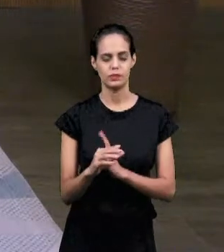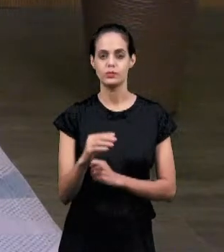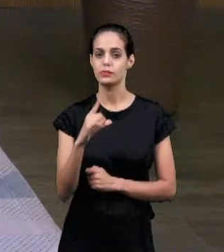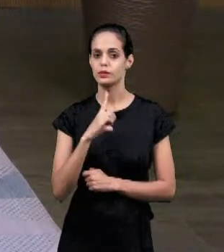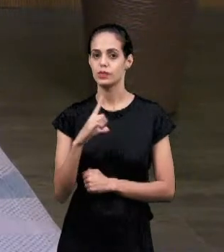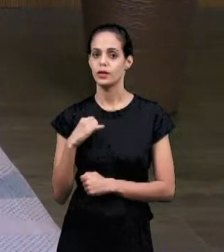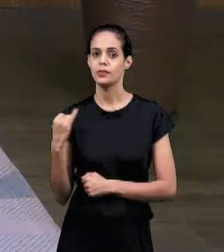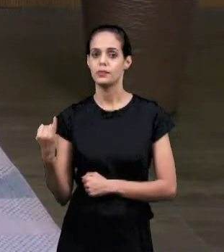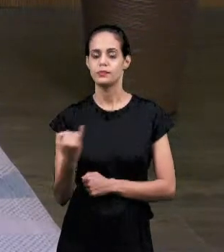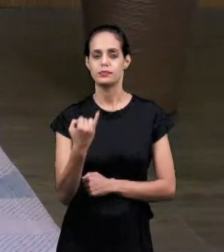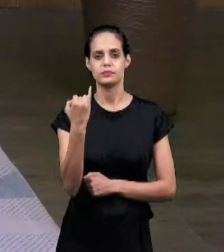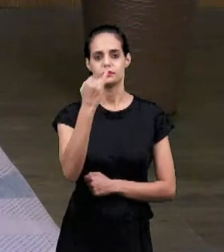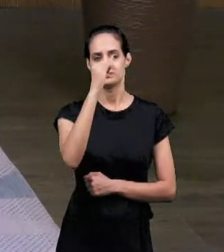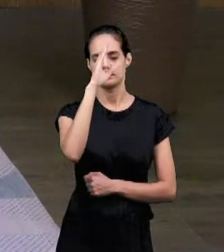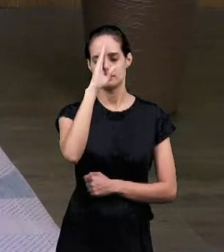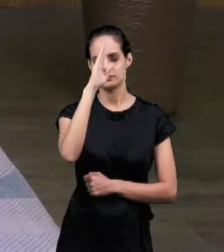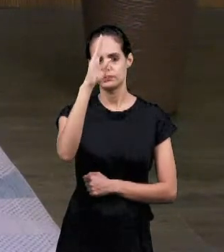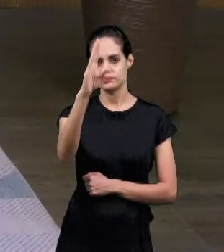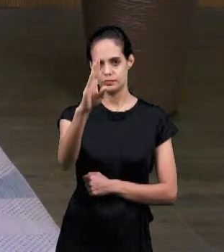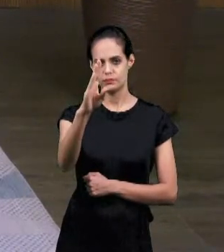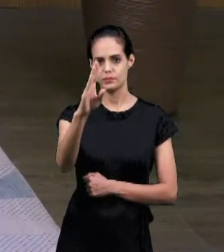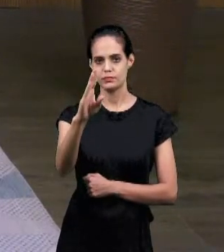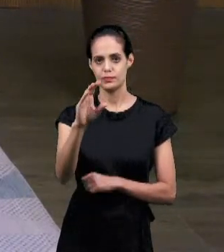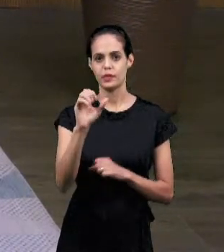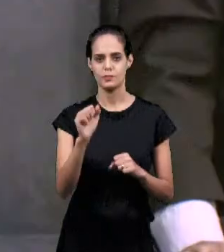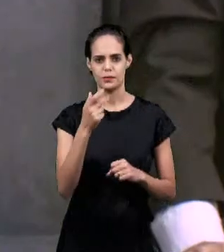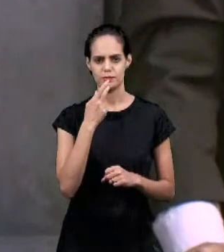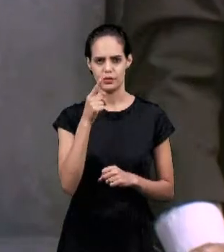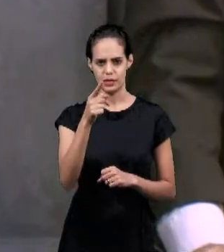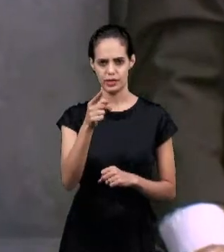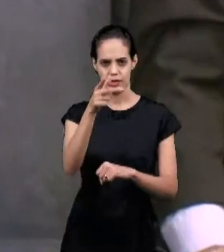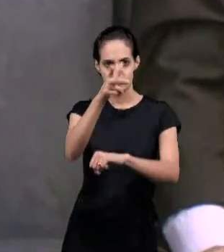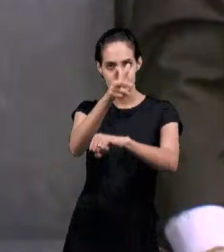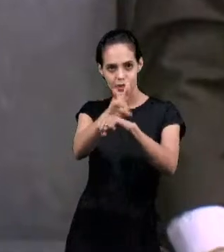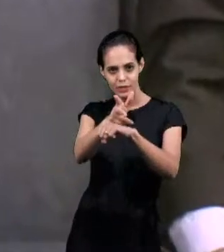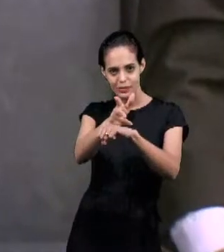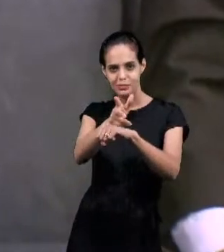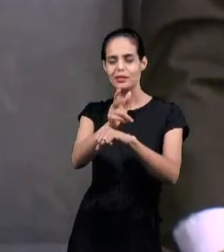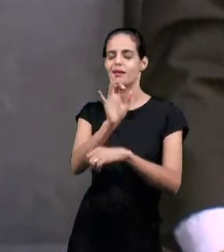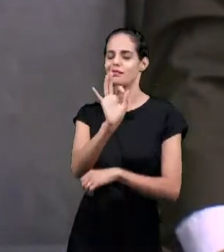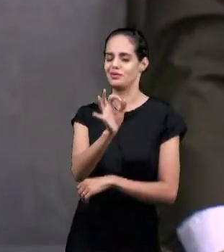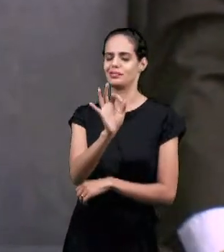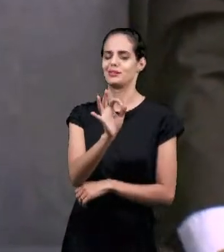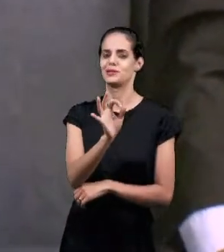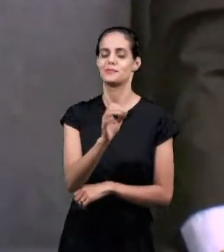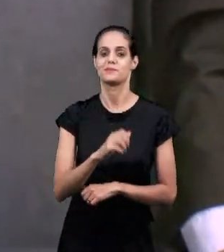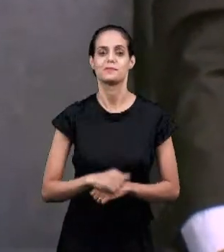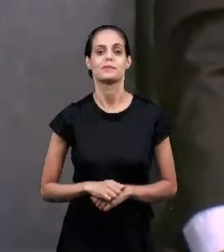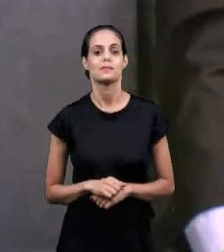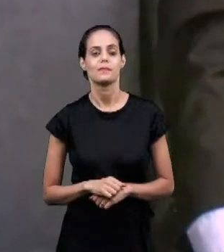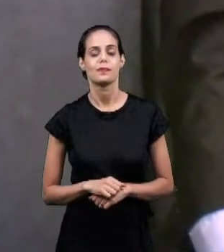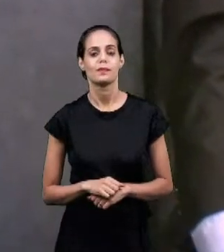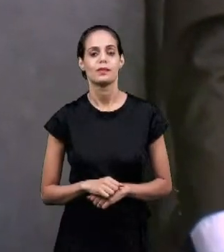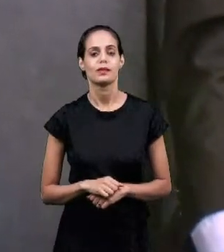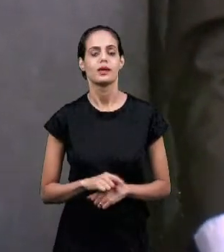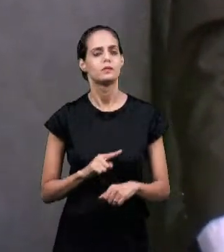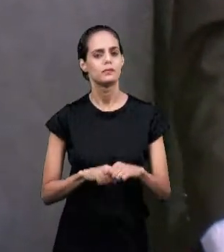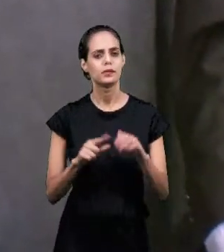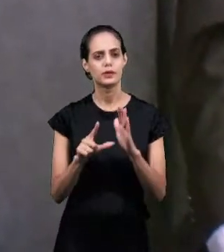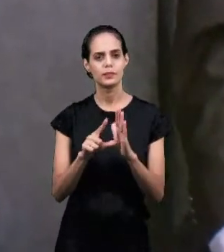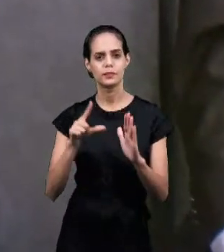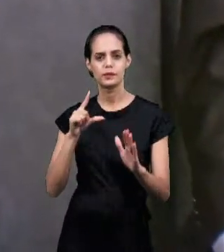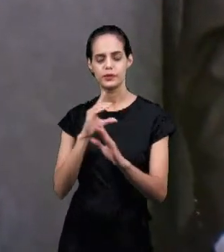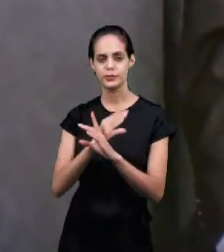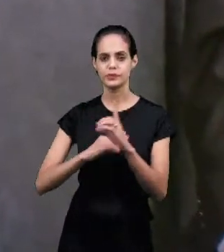fundamental, né? Posso falar nessa câmera aqui? Posso, né? Então deixa eu virar para... Isso, pronto. Esse momento que antecede ao culto, ele tem